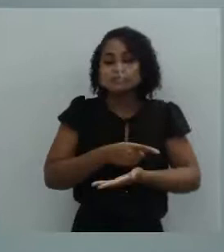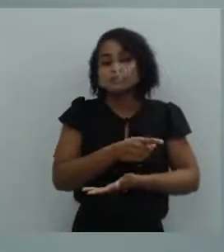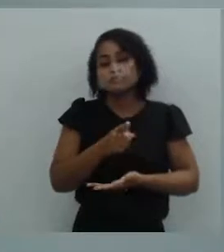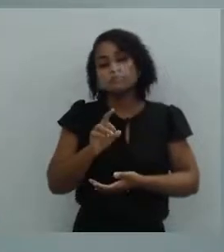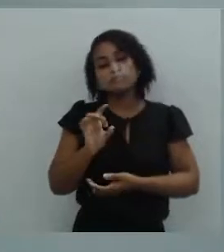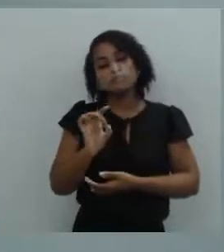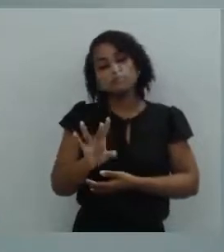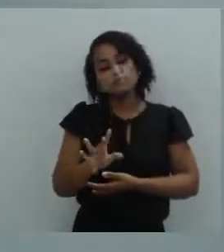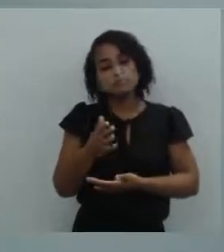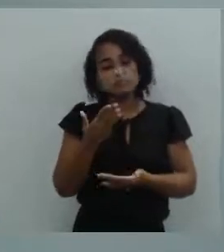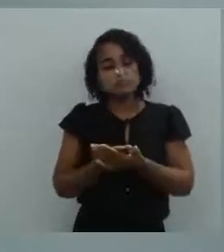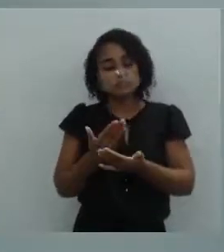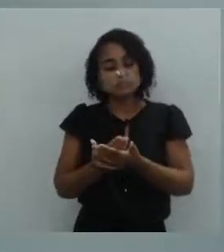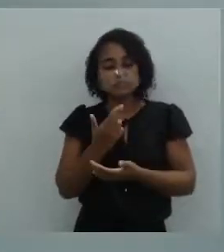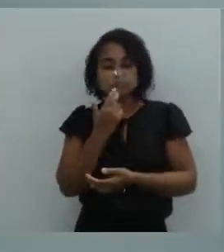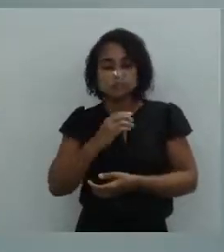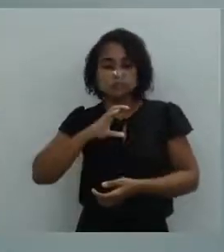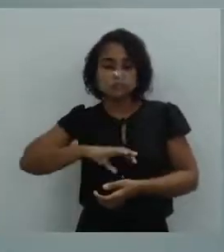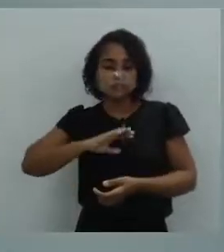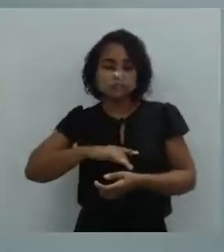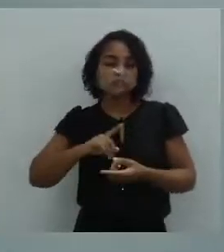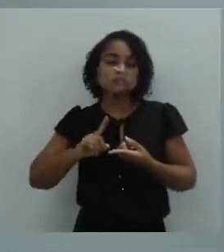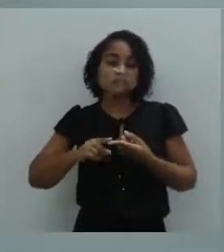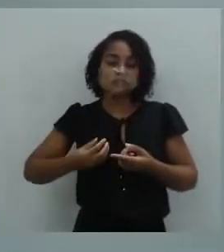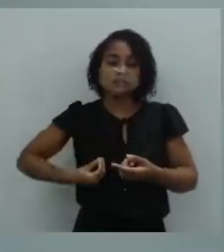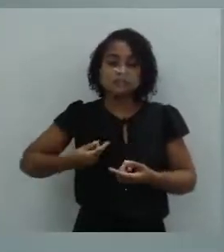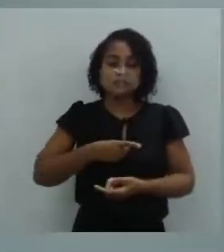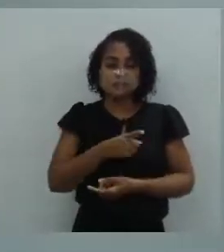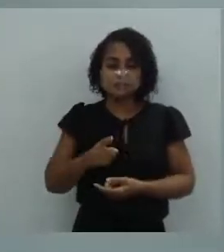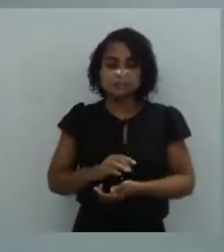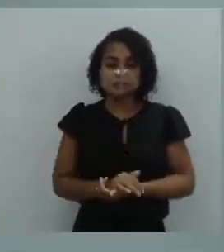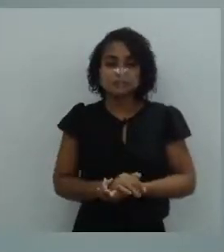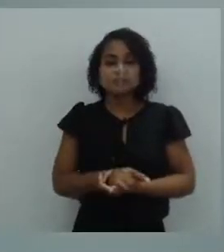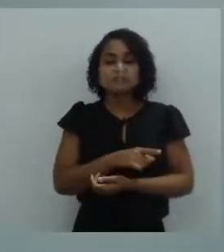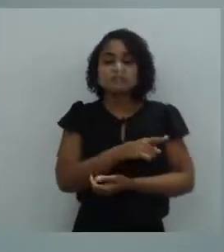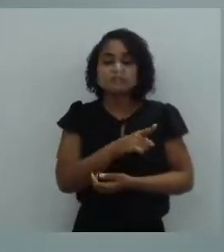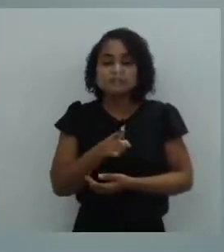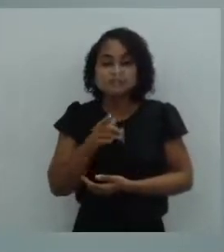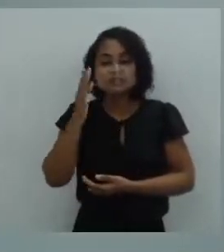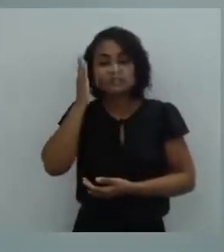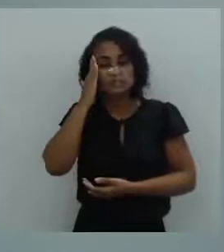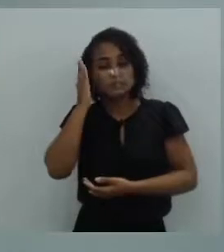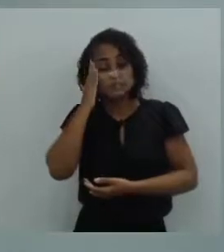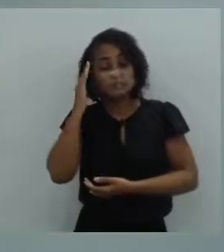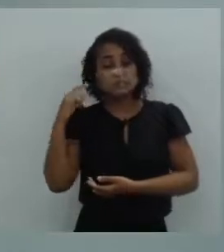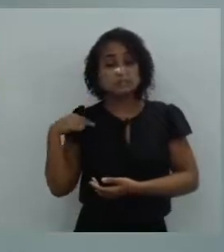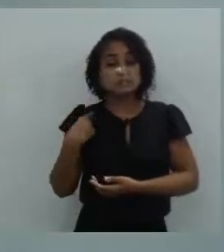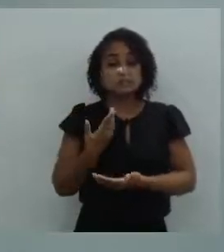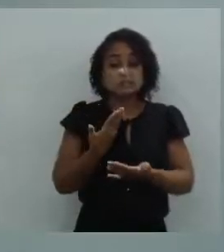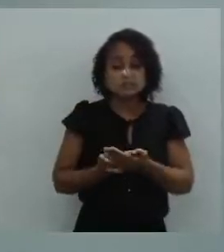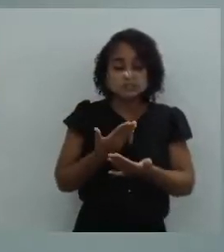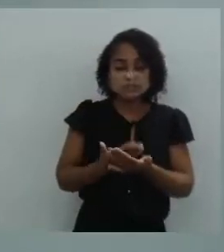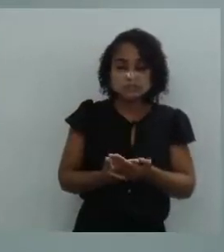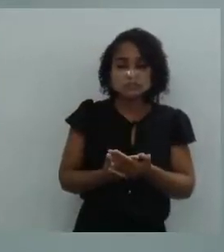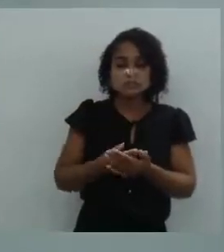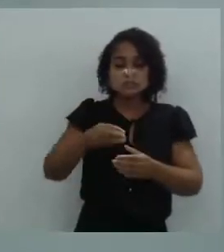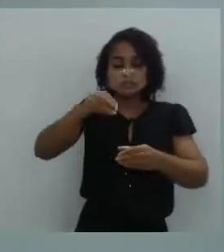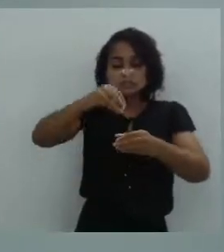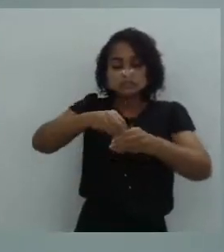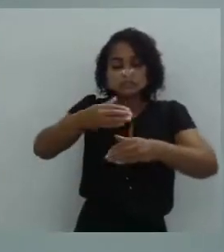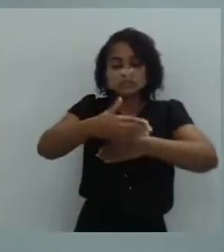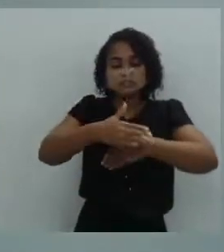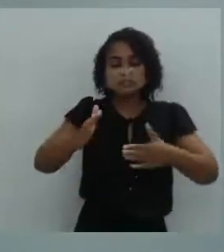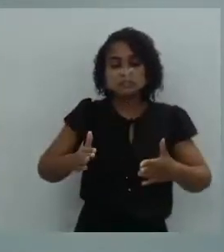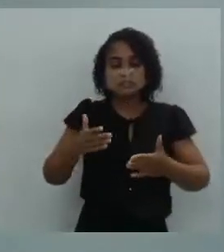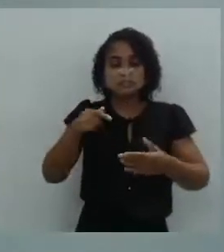não apenas para o estudo de língua portuguesa, mas para a vida de vocês. Que vocês entendam que os estudos que a gente tem em sala de